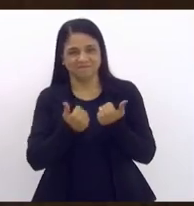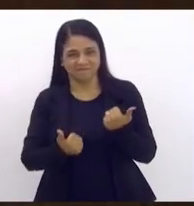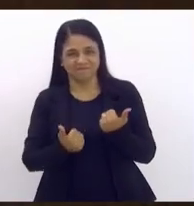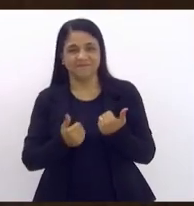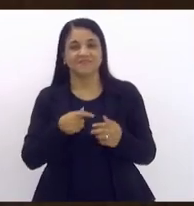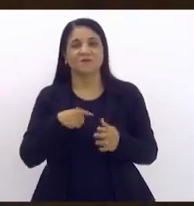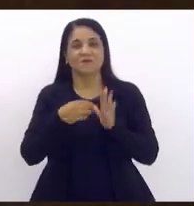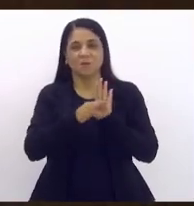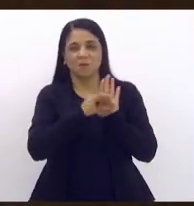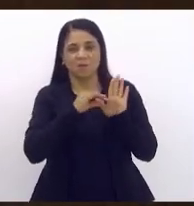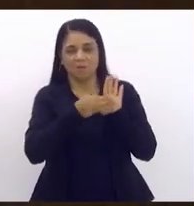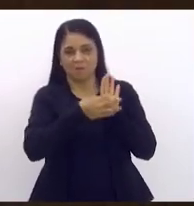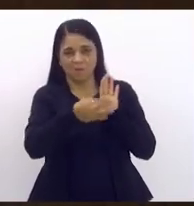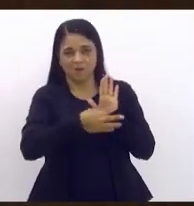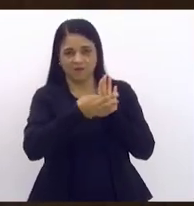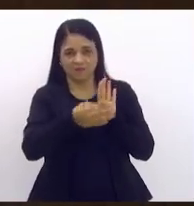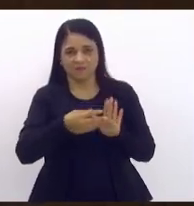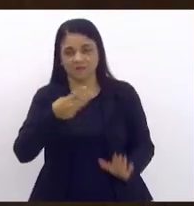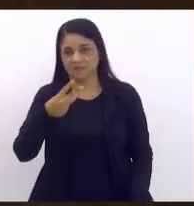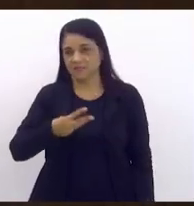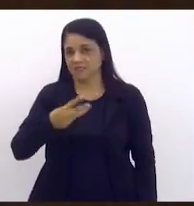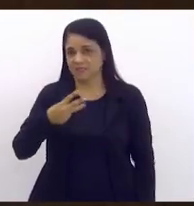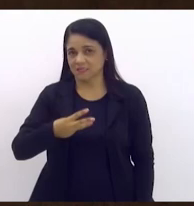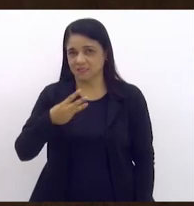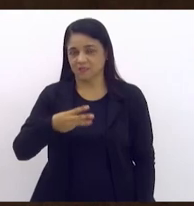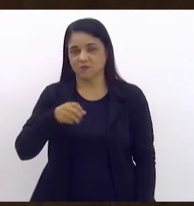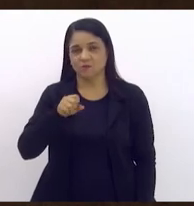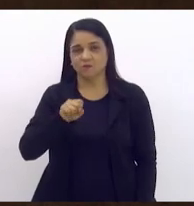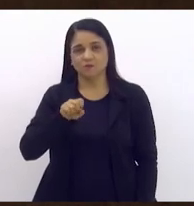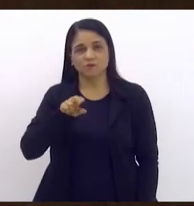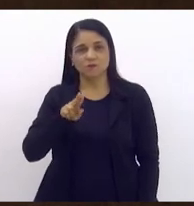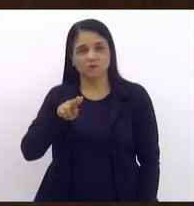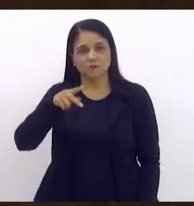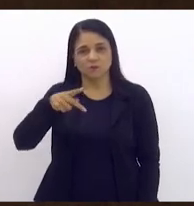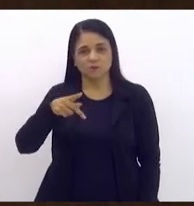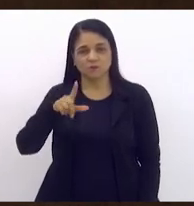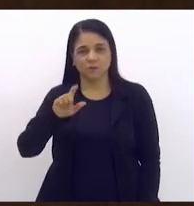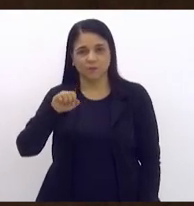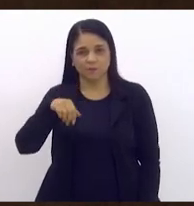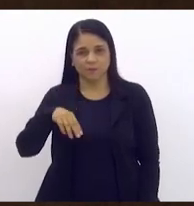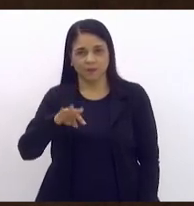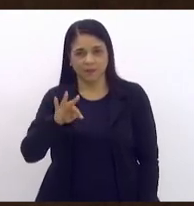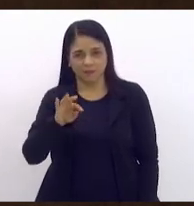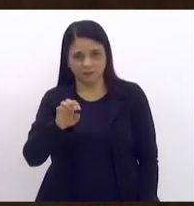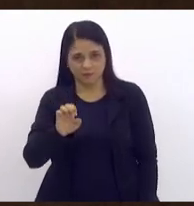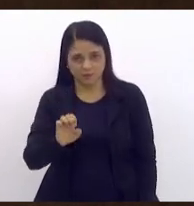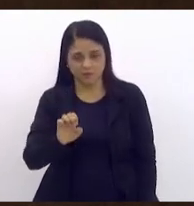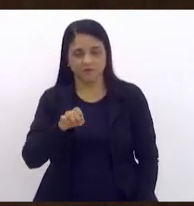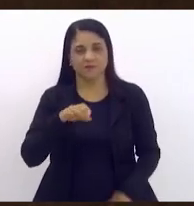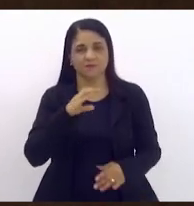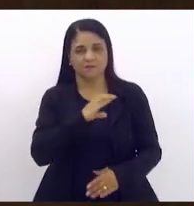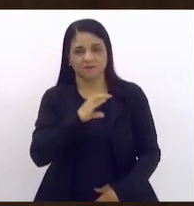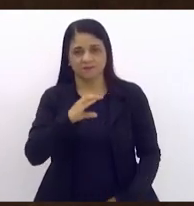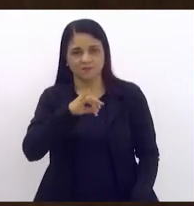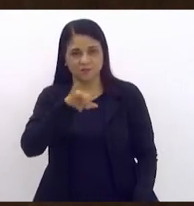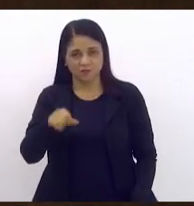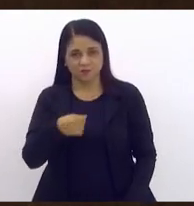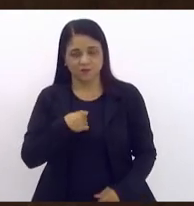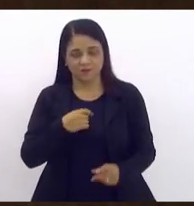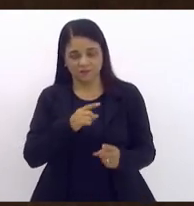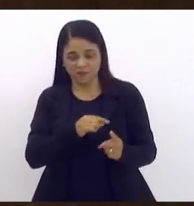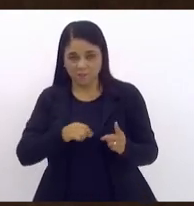parecer o terceiro suplente da CCJ. Isto quer dizer, na minha frente tem